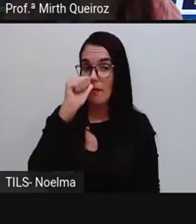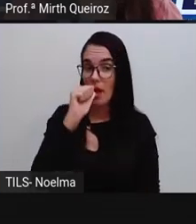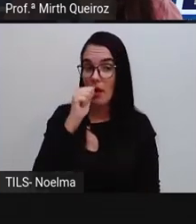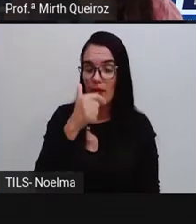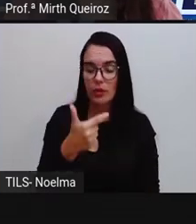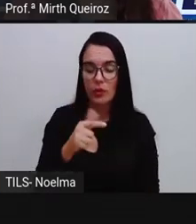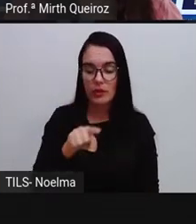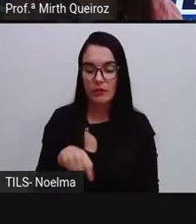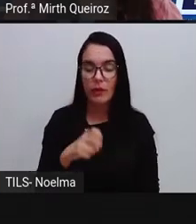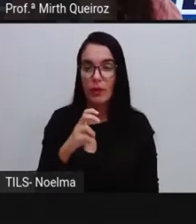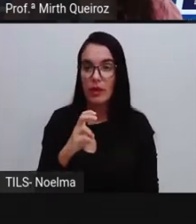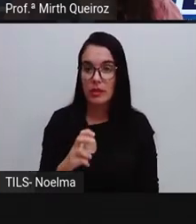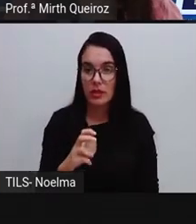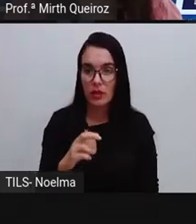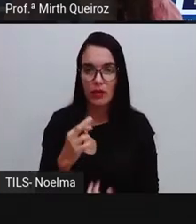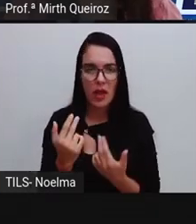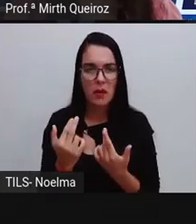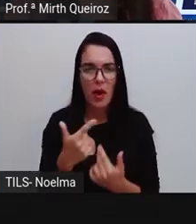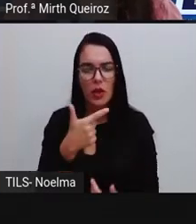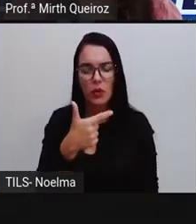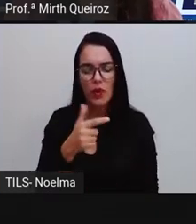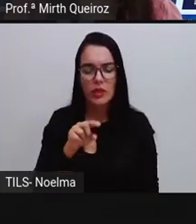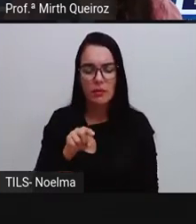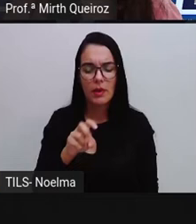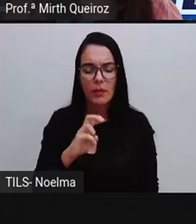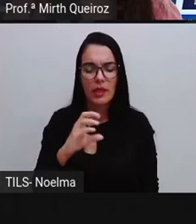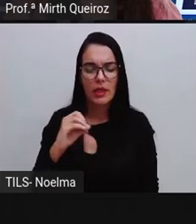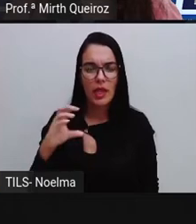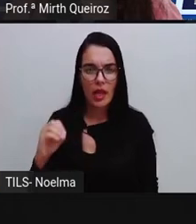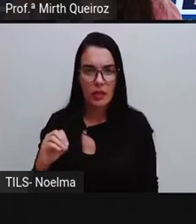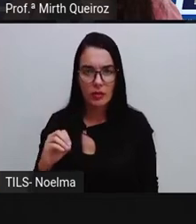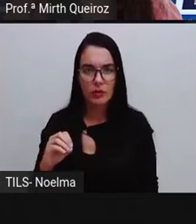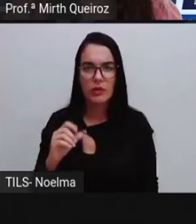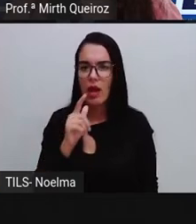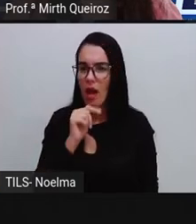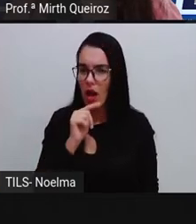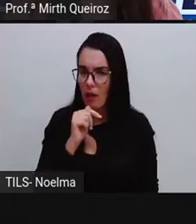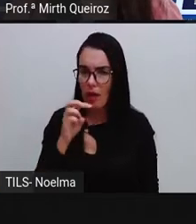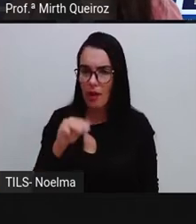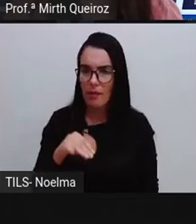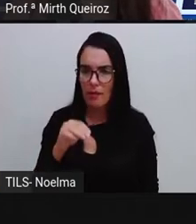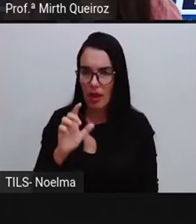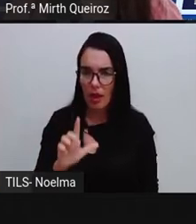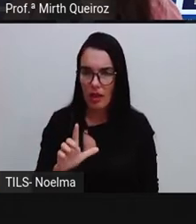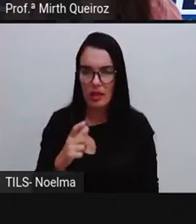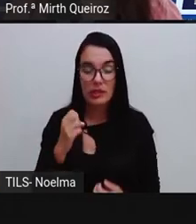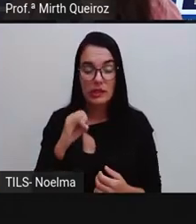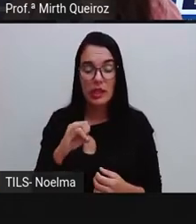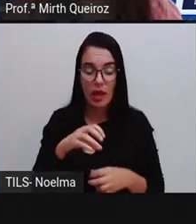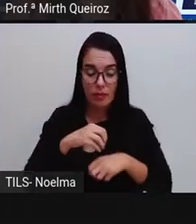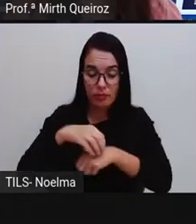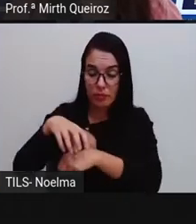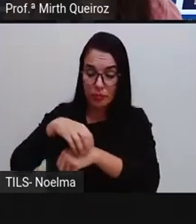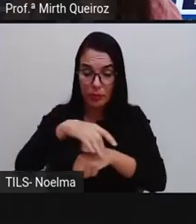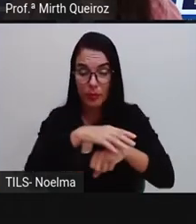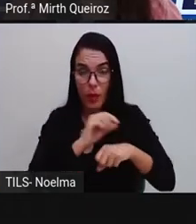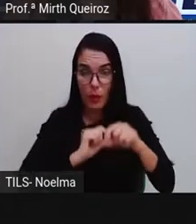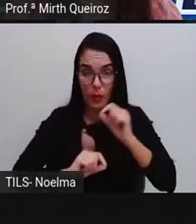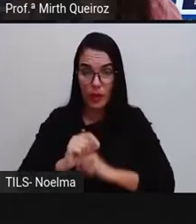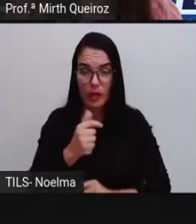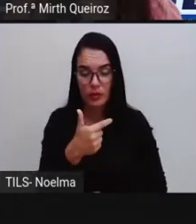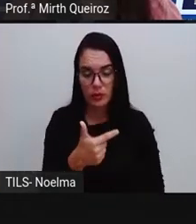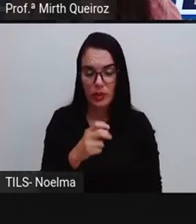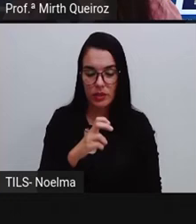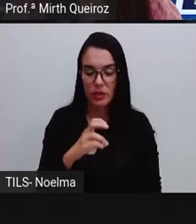2.500 ml de água. Caso ela distribua em copos de 250 ml,